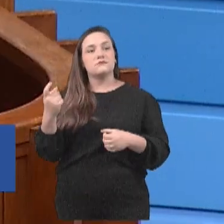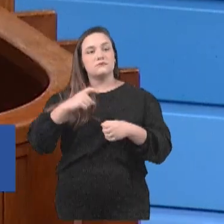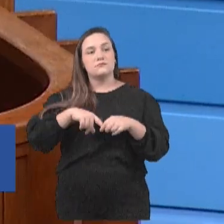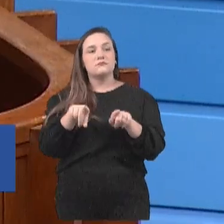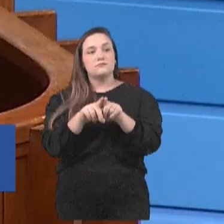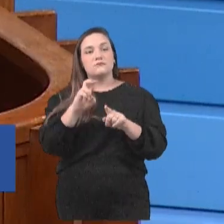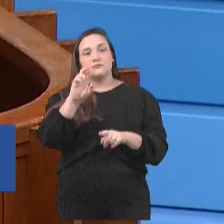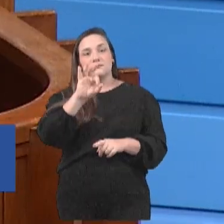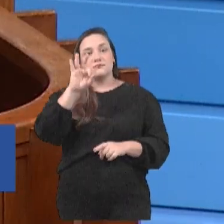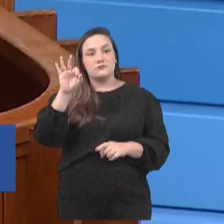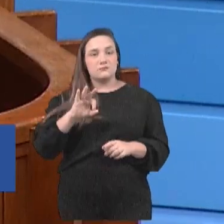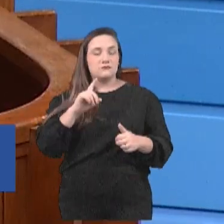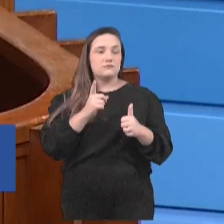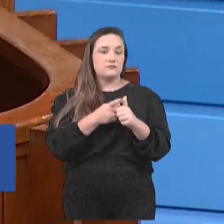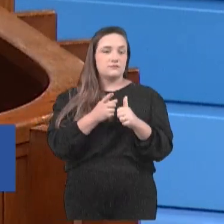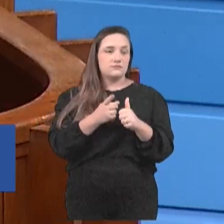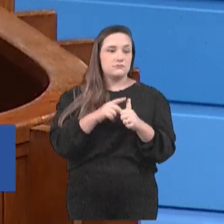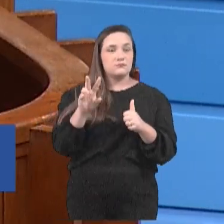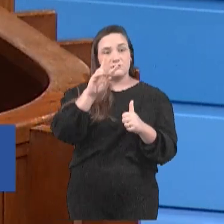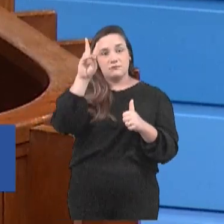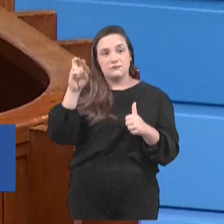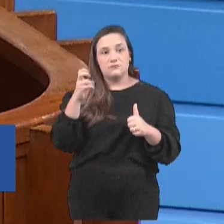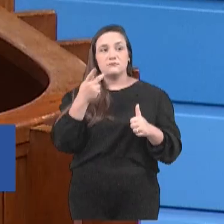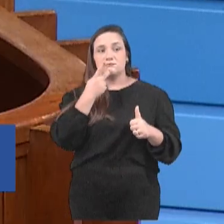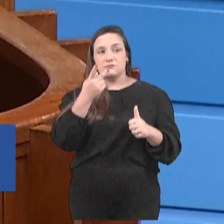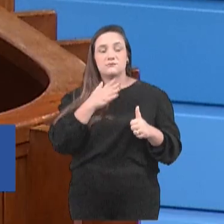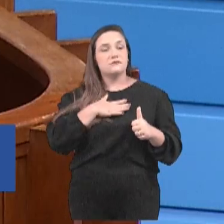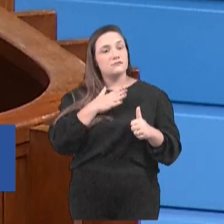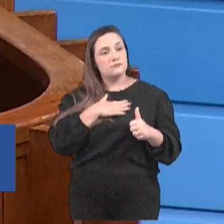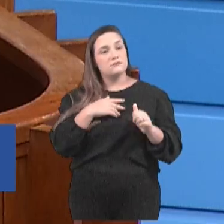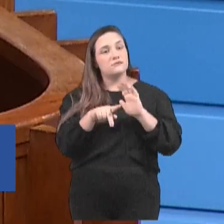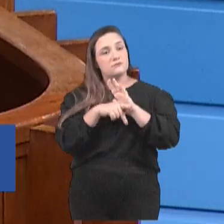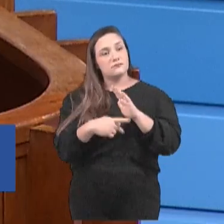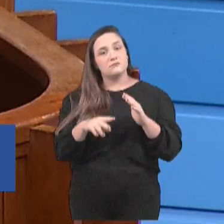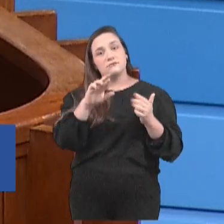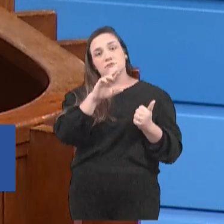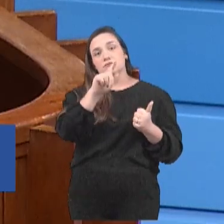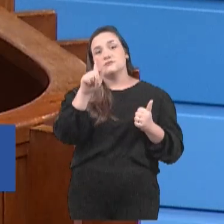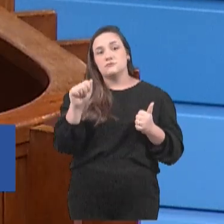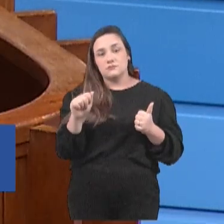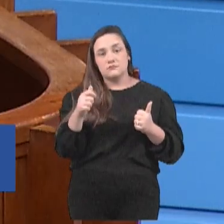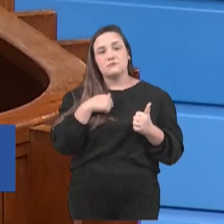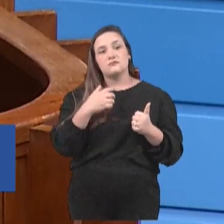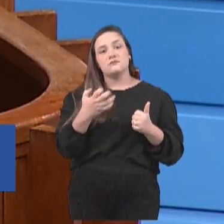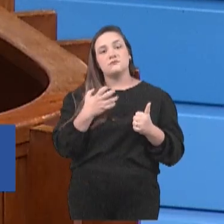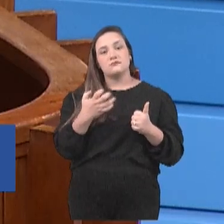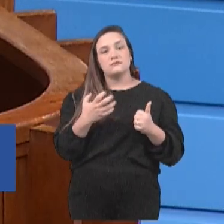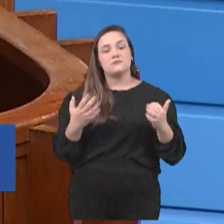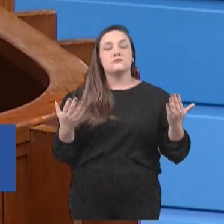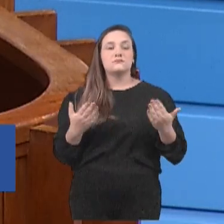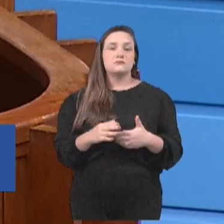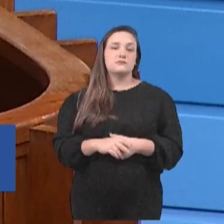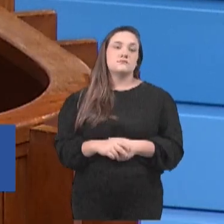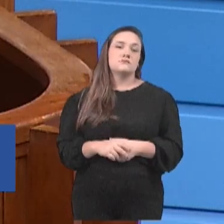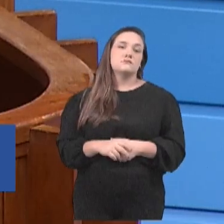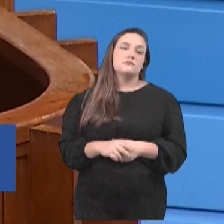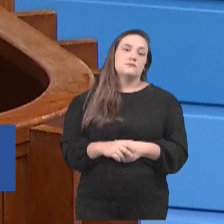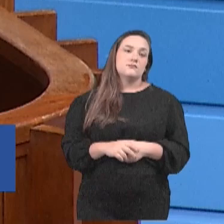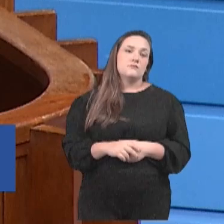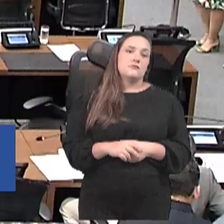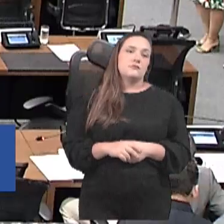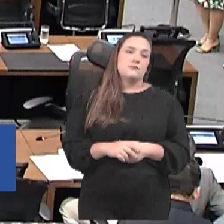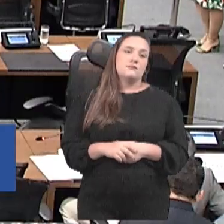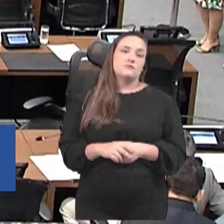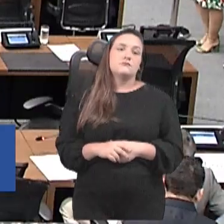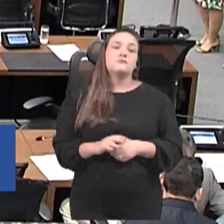contratados. Mas é isso, esse é o primeiro pronunciamento com relação ao RGA. Deputado, parabenizar o governo do Estado. Uma parte. Gostaria de uma